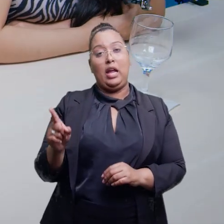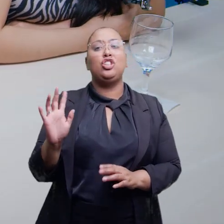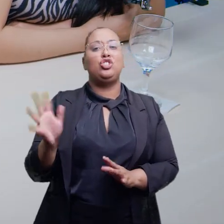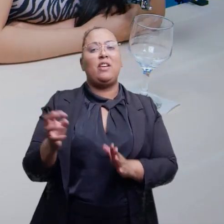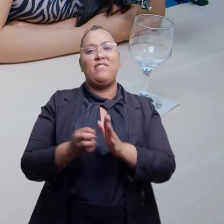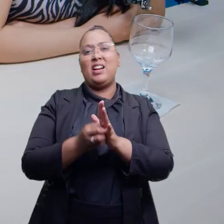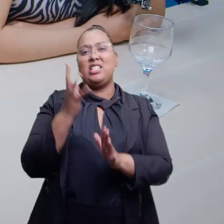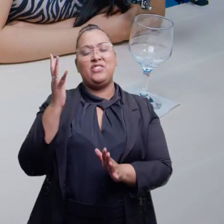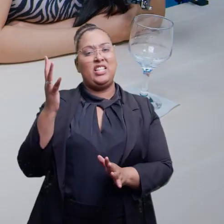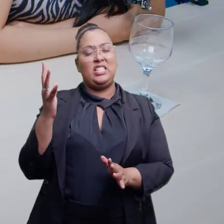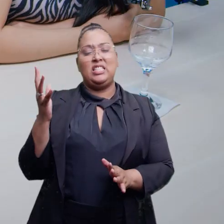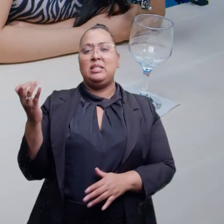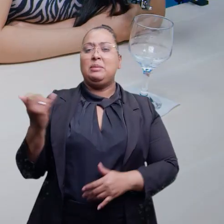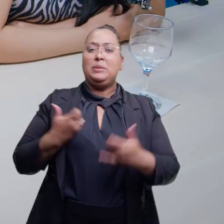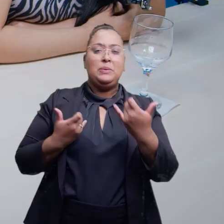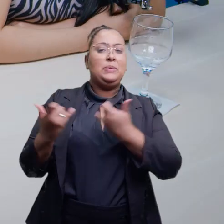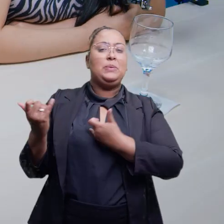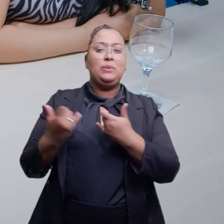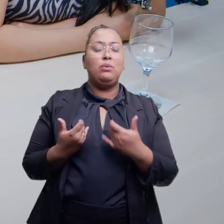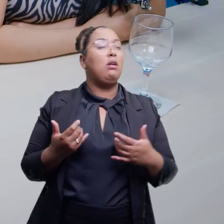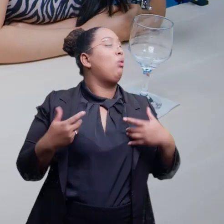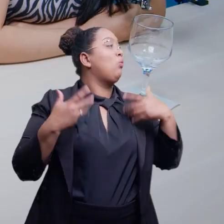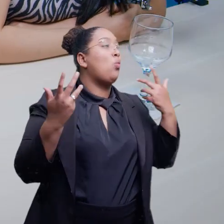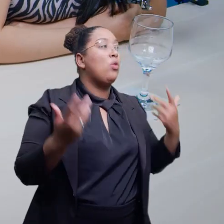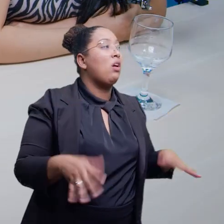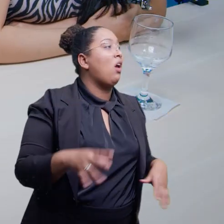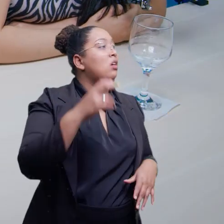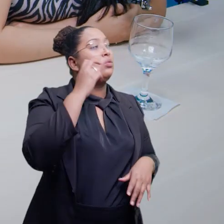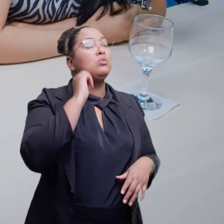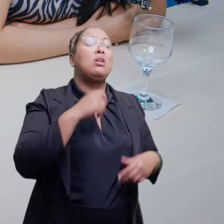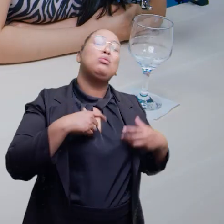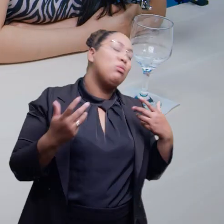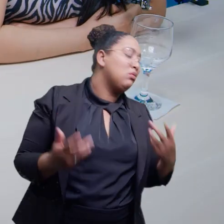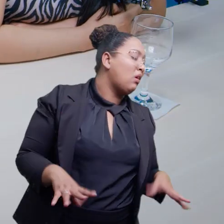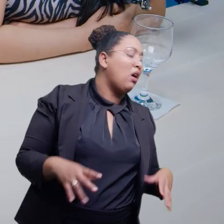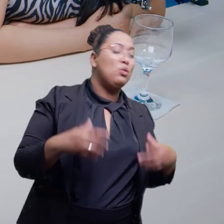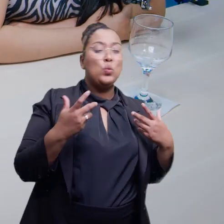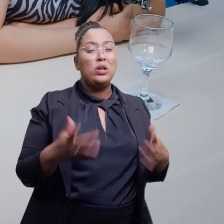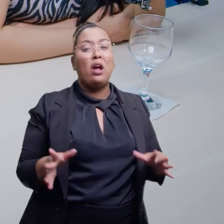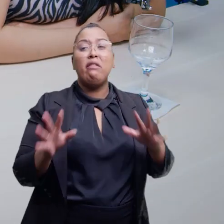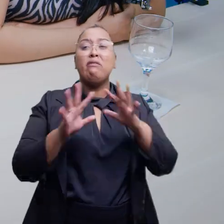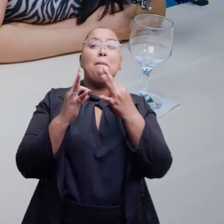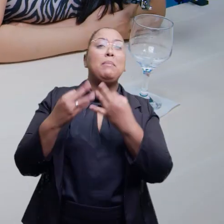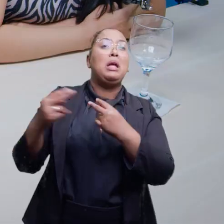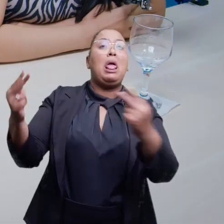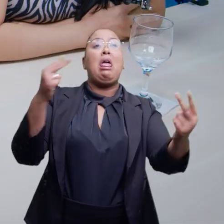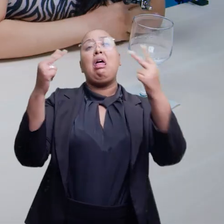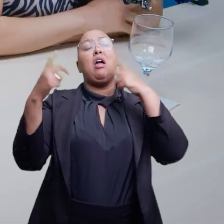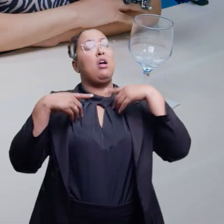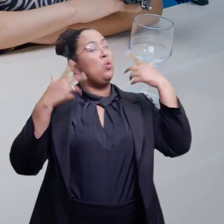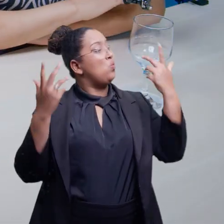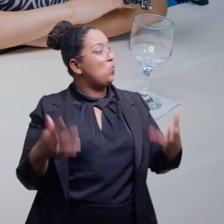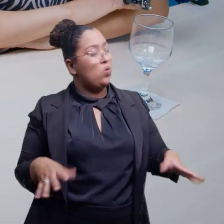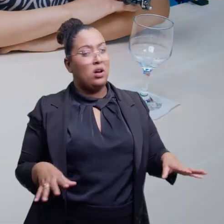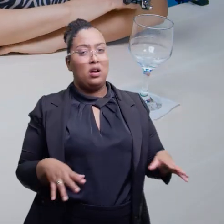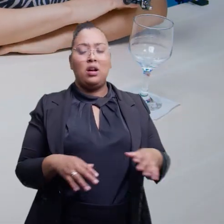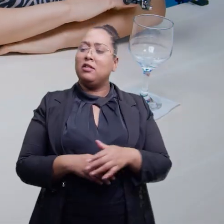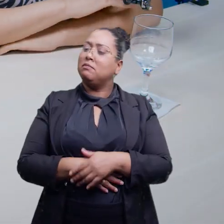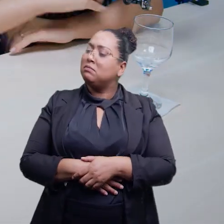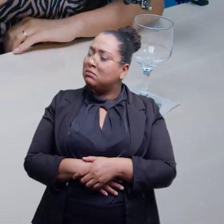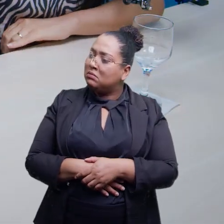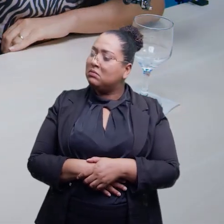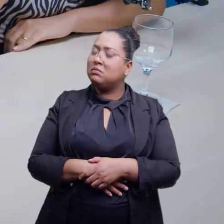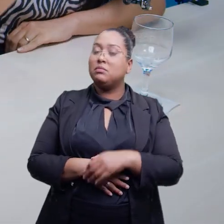manifestado por várias vezes que ela não queria ir para adoção, né? Assim, não queria conhecer outras famílias, e eu me lembro que no dia que